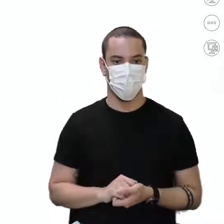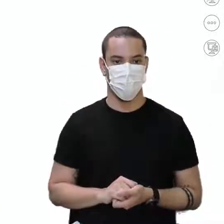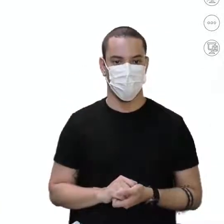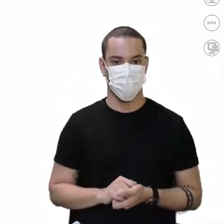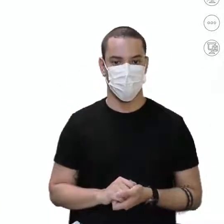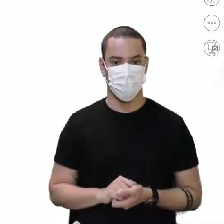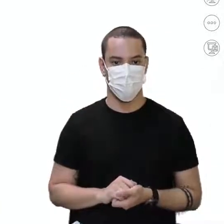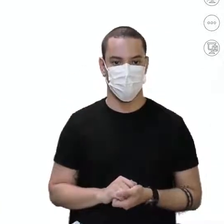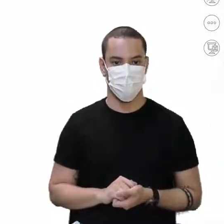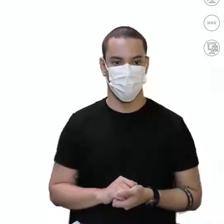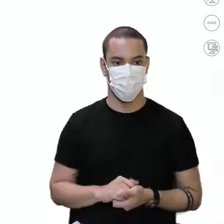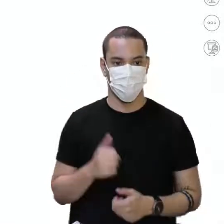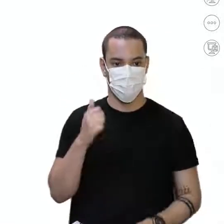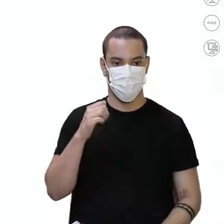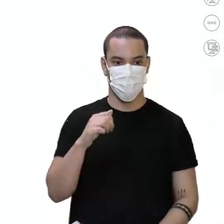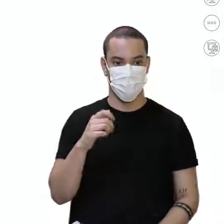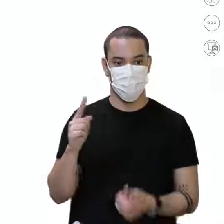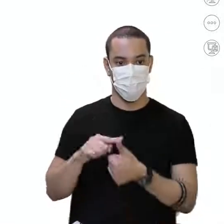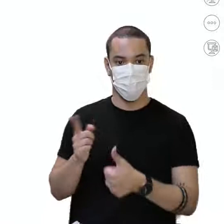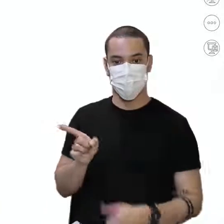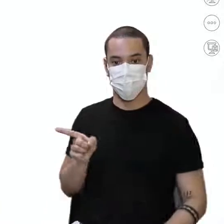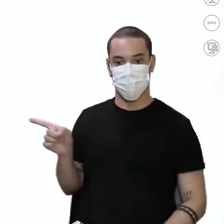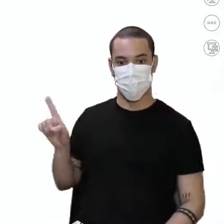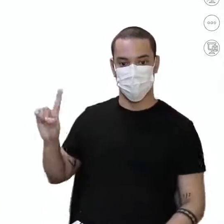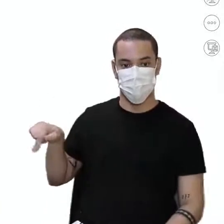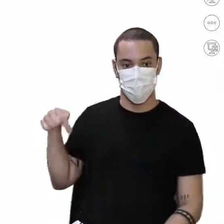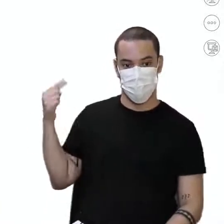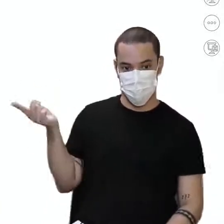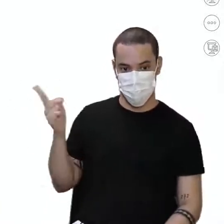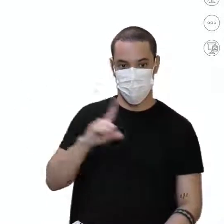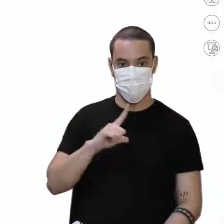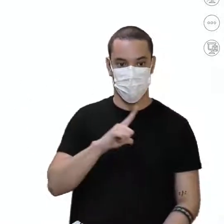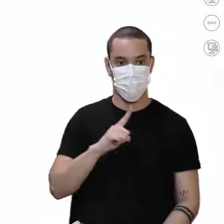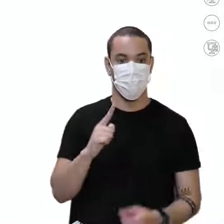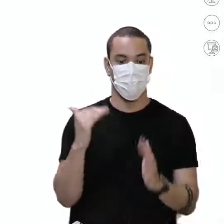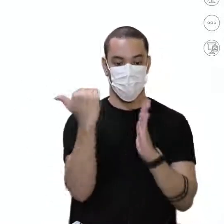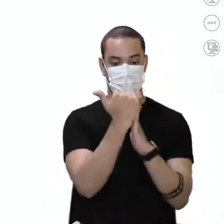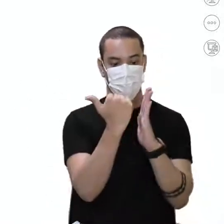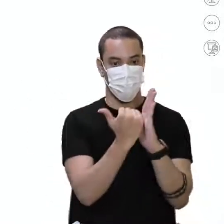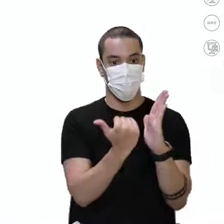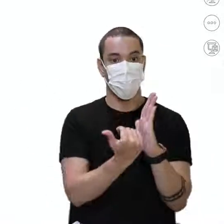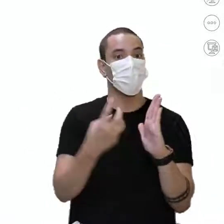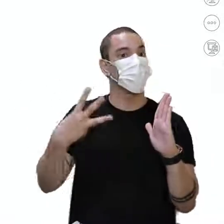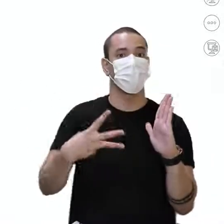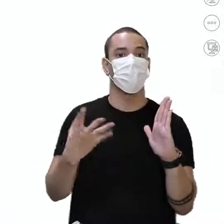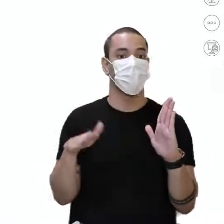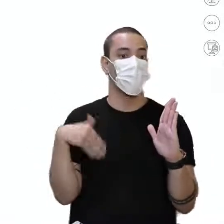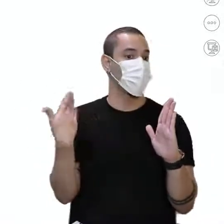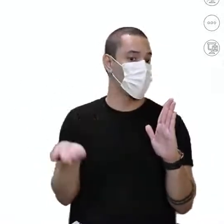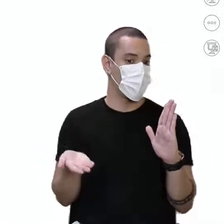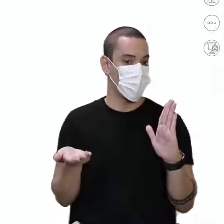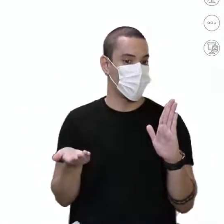temos ocitocina, oxitocina, dopamina, ocitocina, dopamina e a terceira seria o quê?